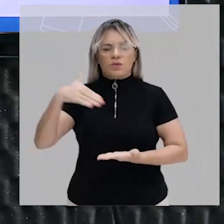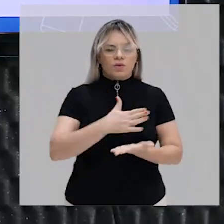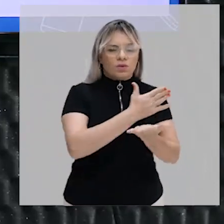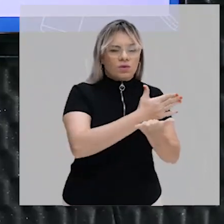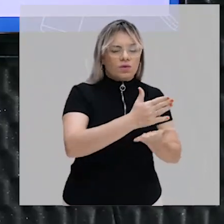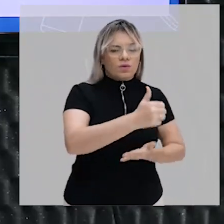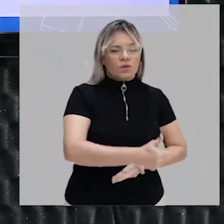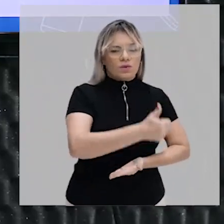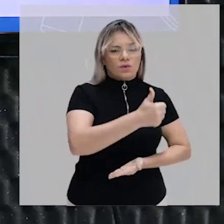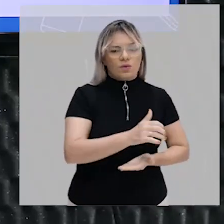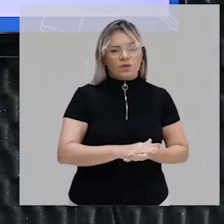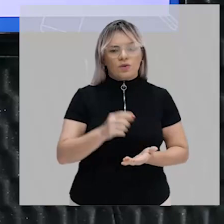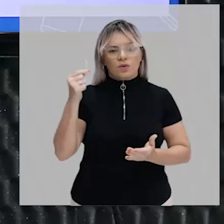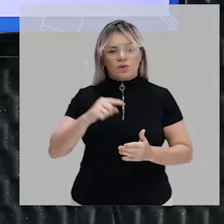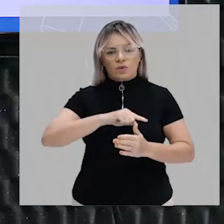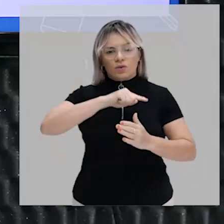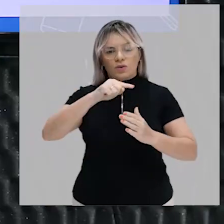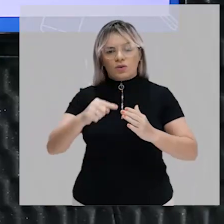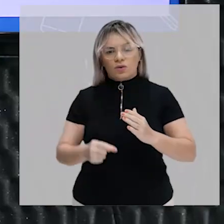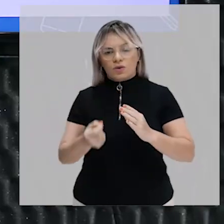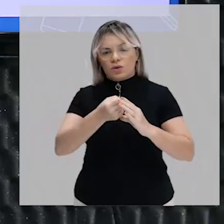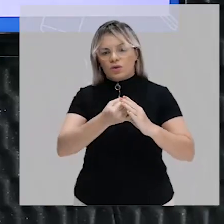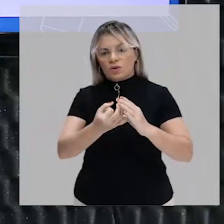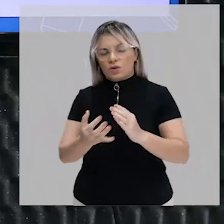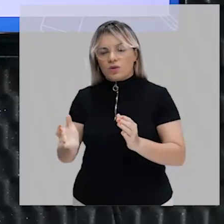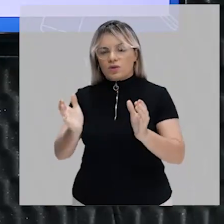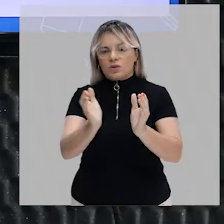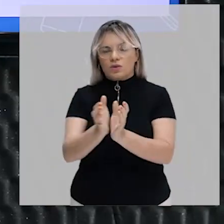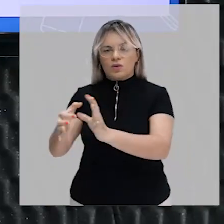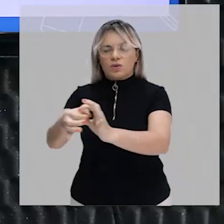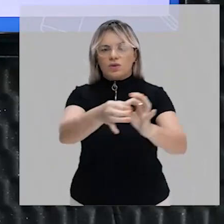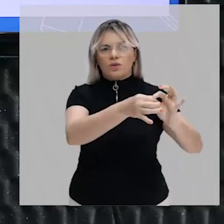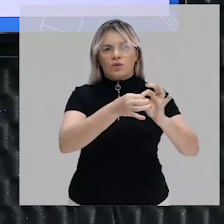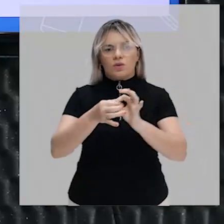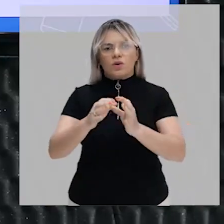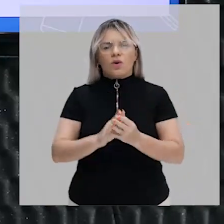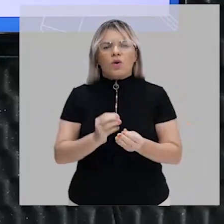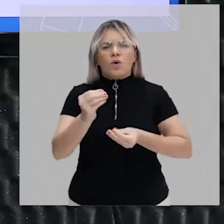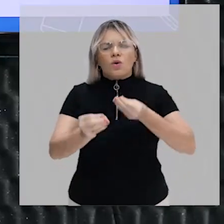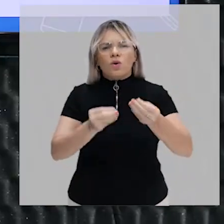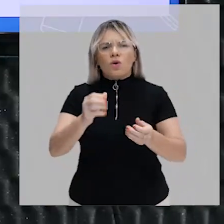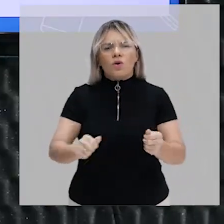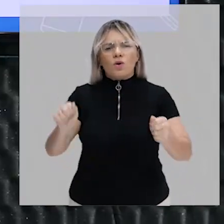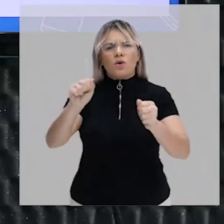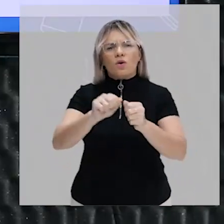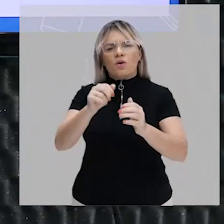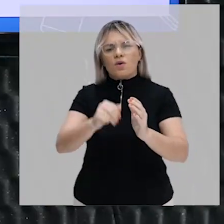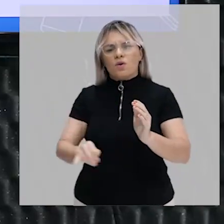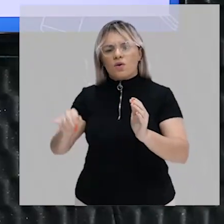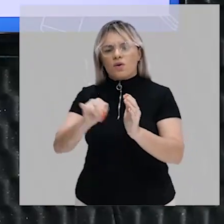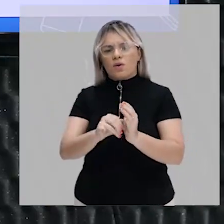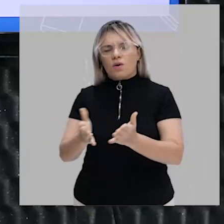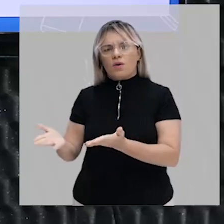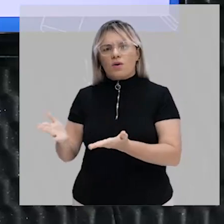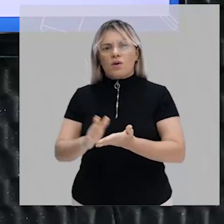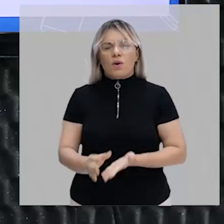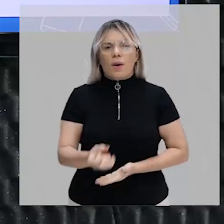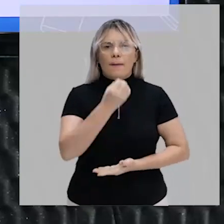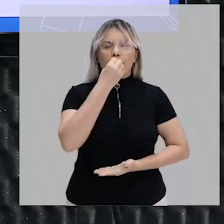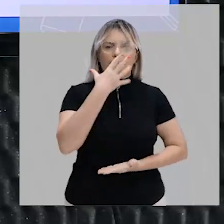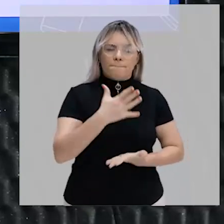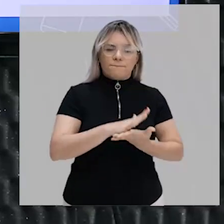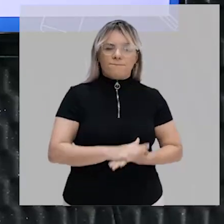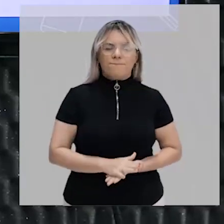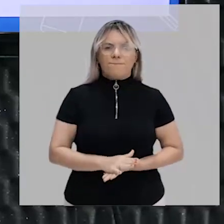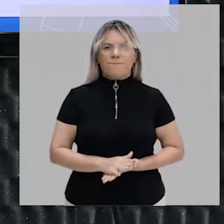Primeiro tópico, número de elementos da união de conjuntos. Como é que eu faço para fazer essa identificação? Bom, para início de